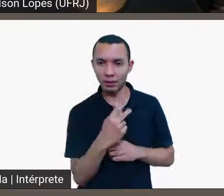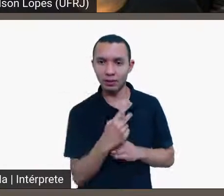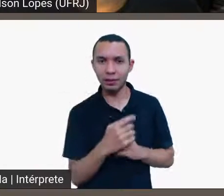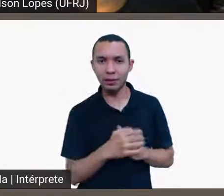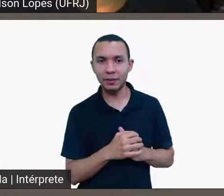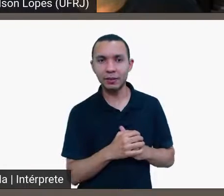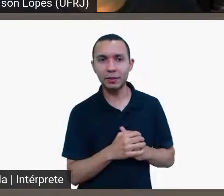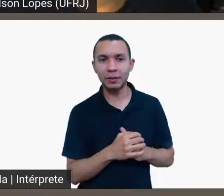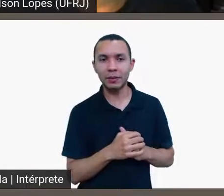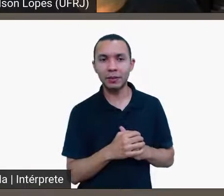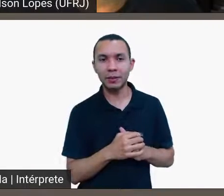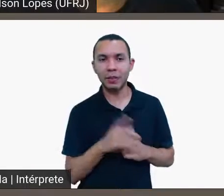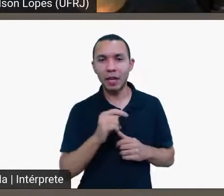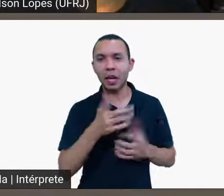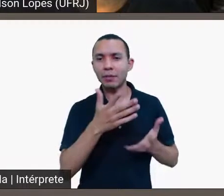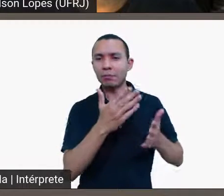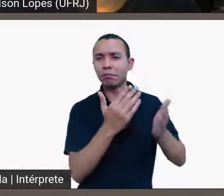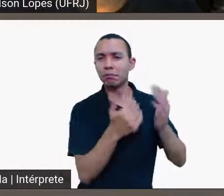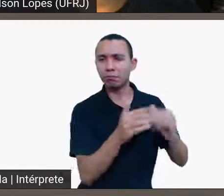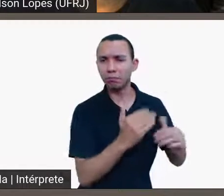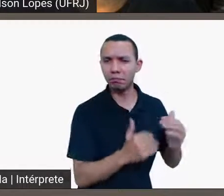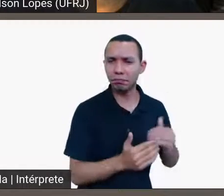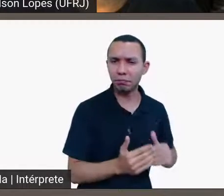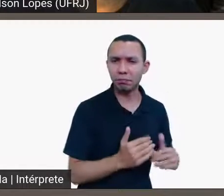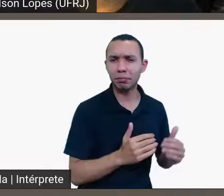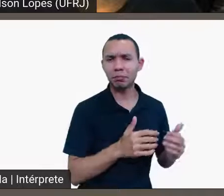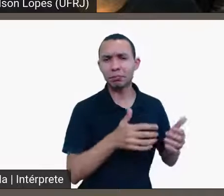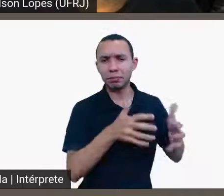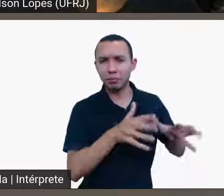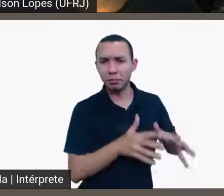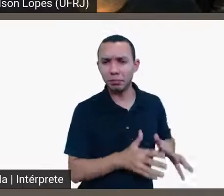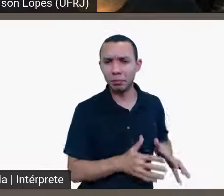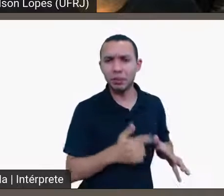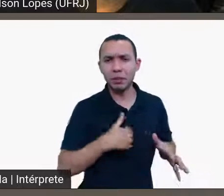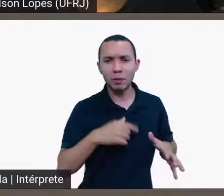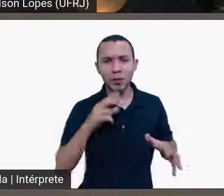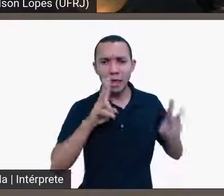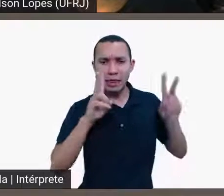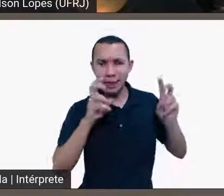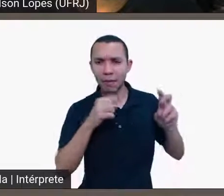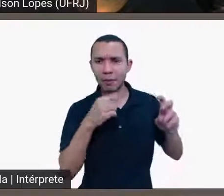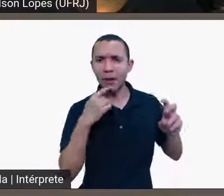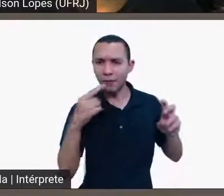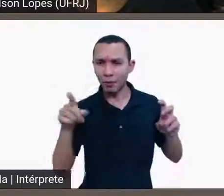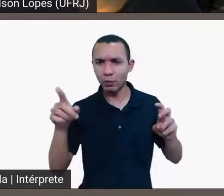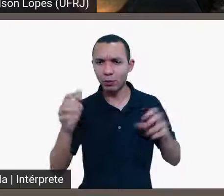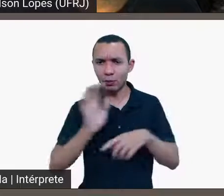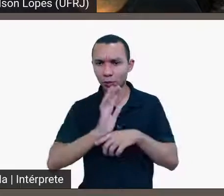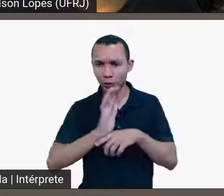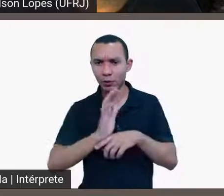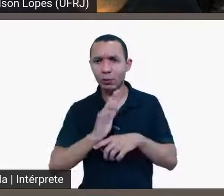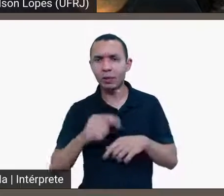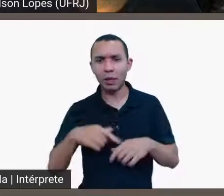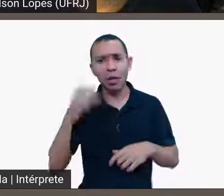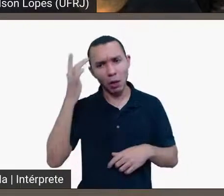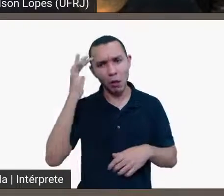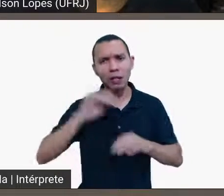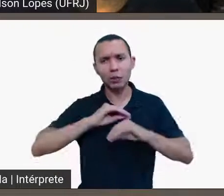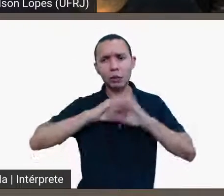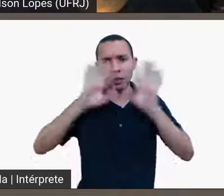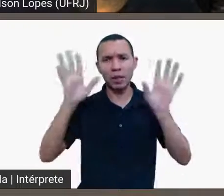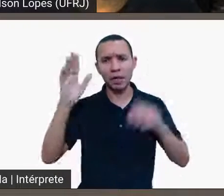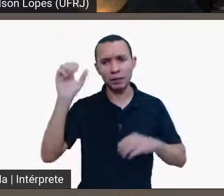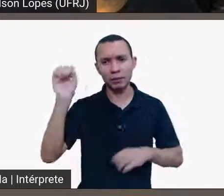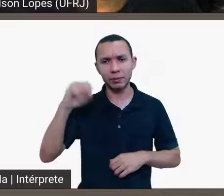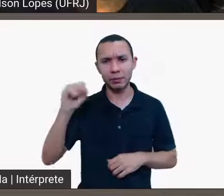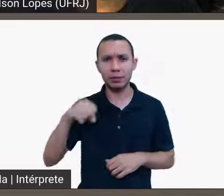esse clima de declínio e de decadência que você bem colocou. Eu acho que você está, assim, para mim está muito claro a tua fala,